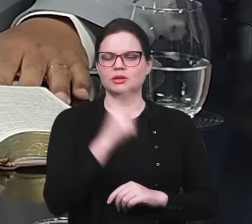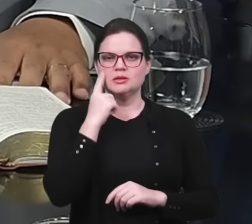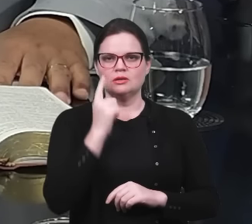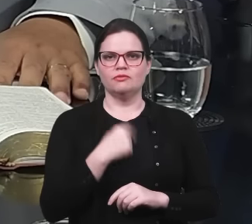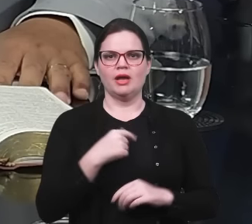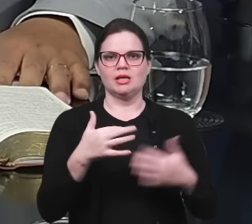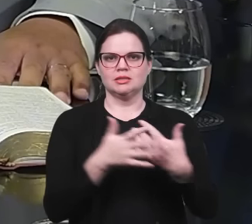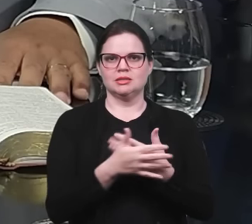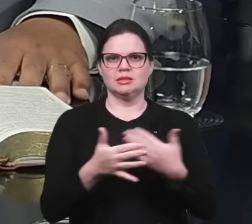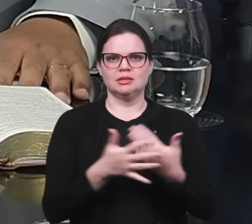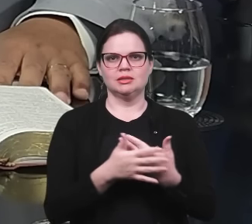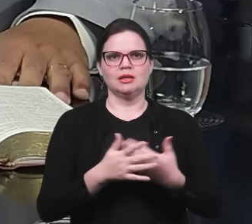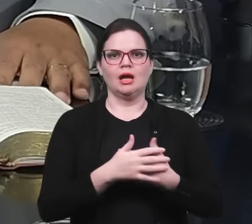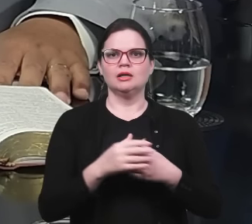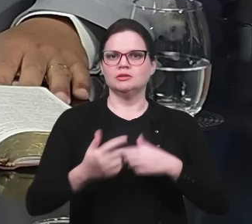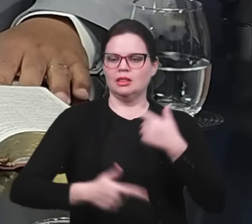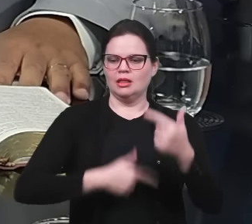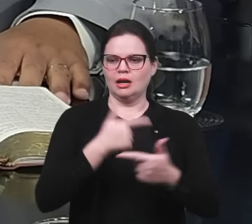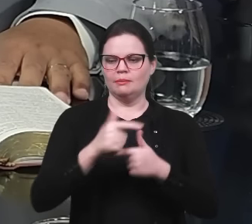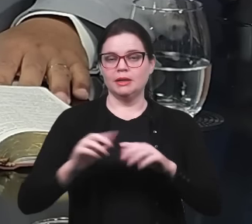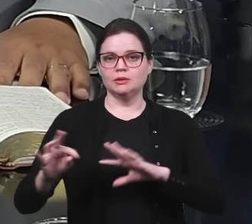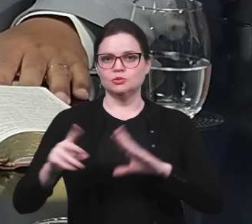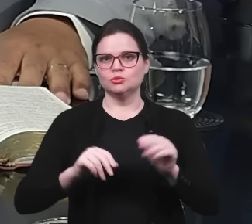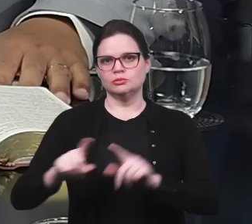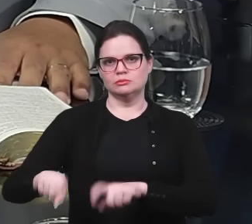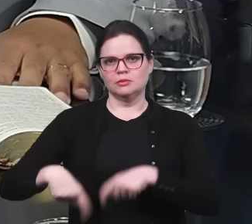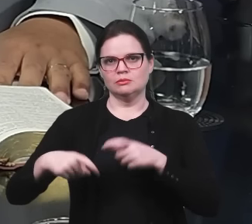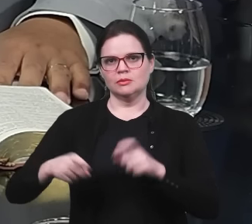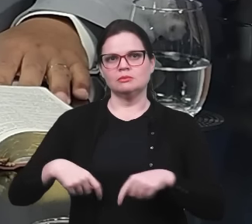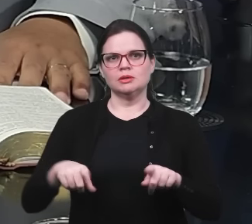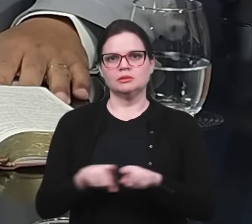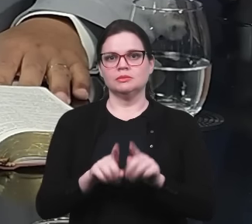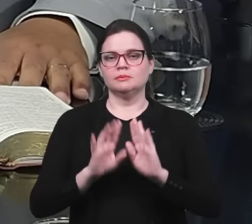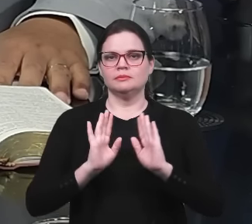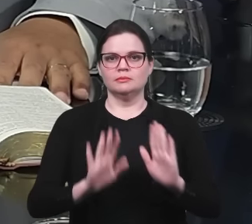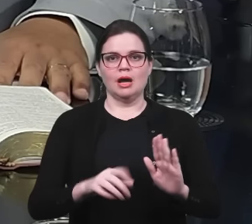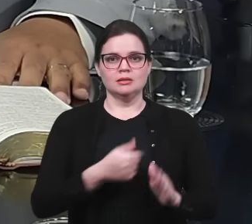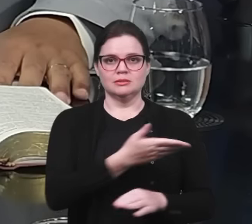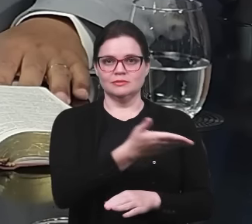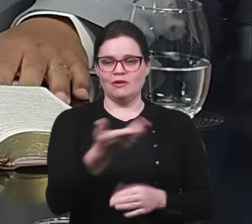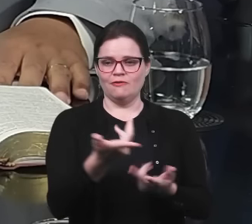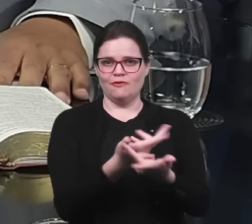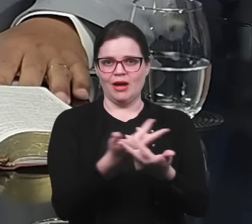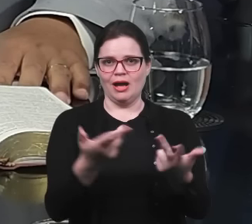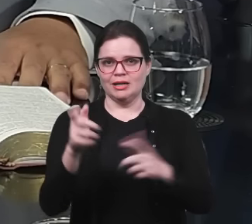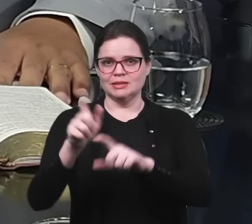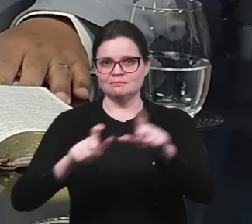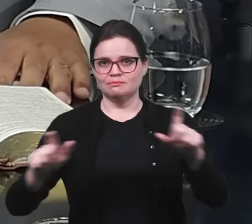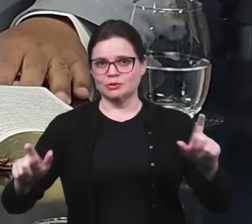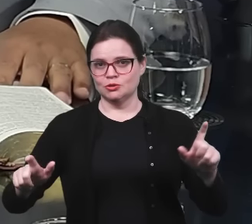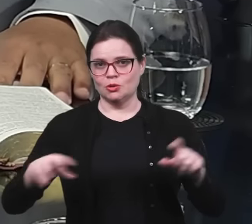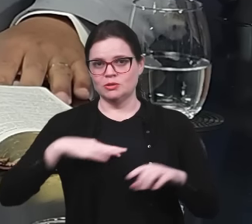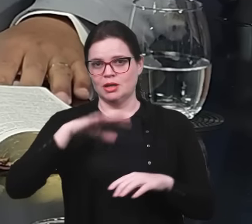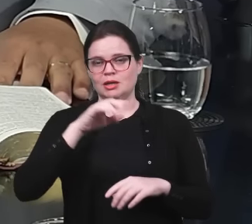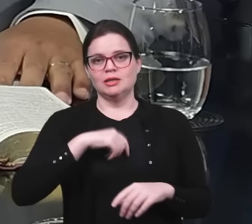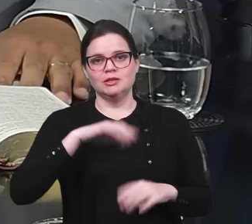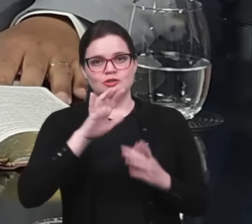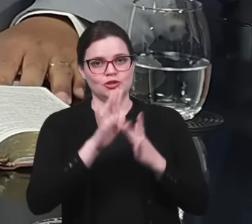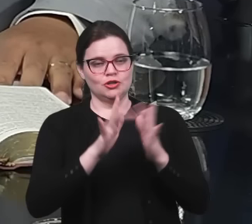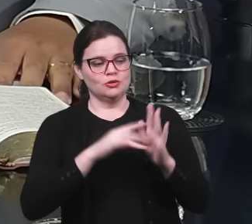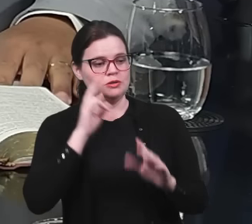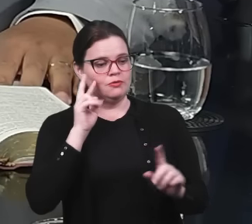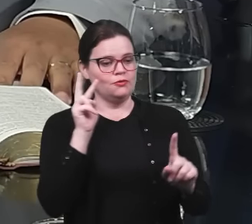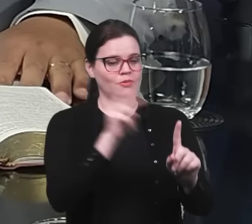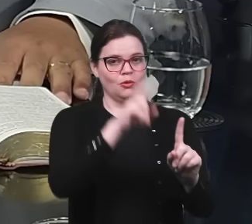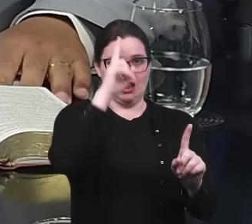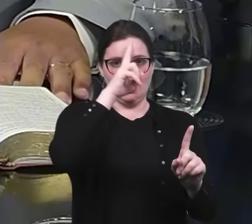cidades, todos trabalhando na agricultura, mas Pedro foi um homem que Jesus não olhou para o seu passado, confiou